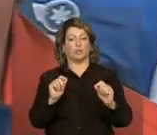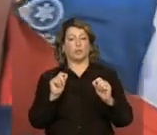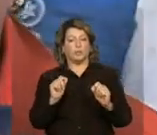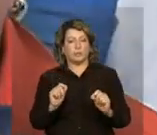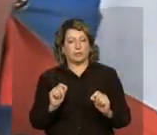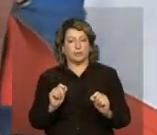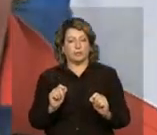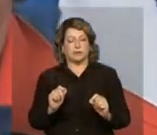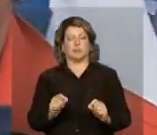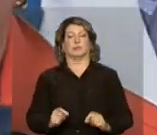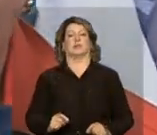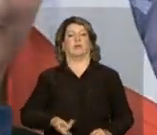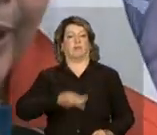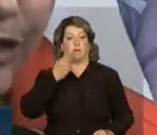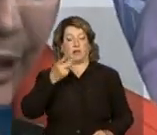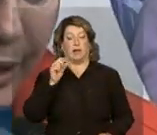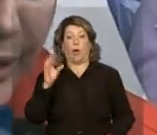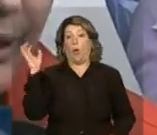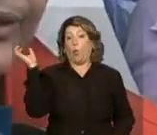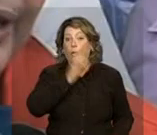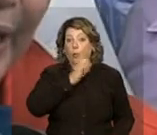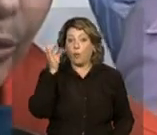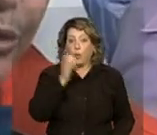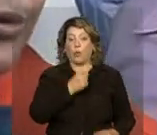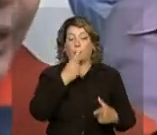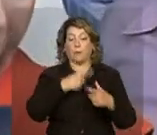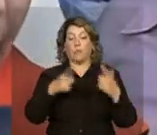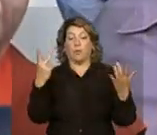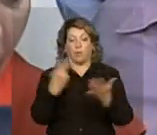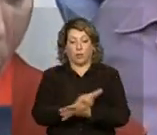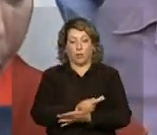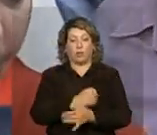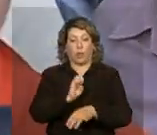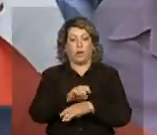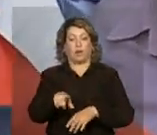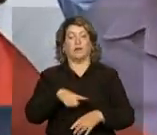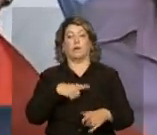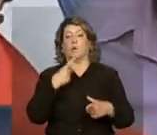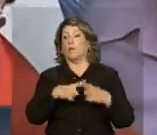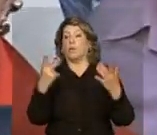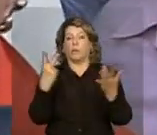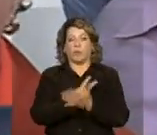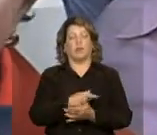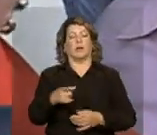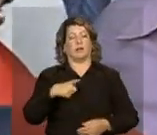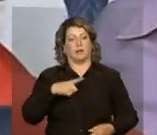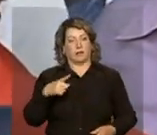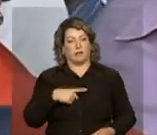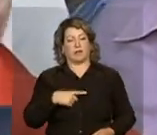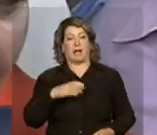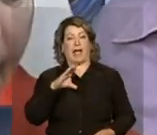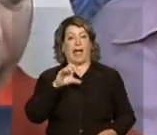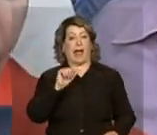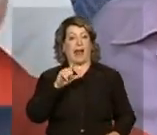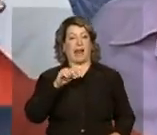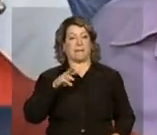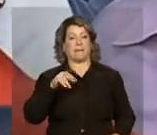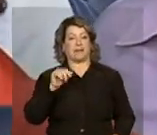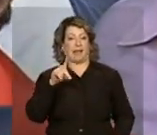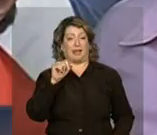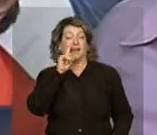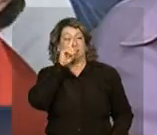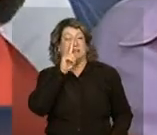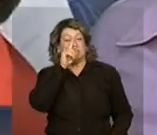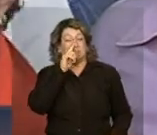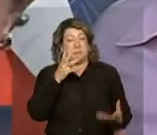Todos os que decretarem emergência estado, né? Ou seja, que estão em estado de calamidade. Eles estão em